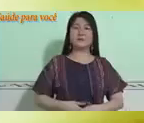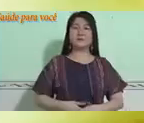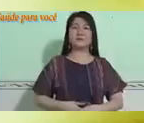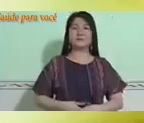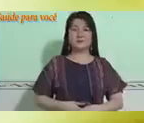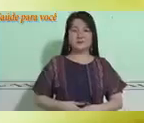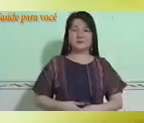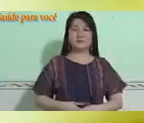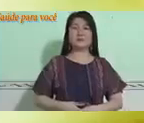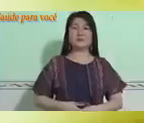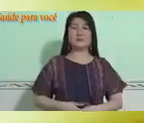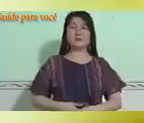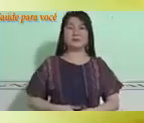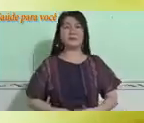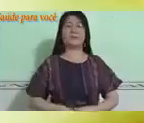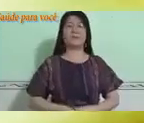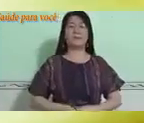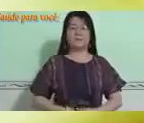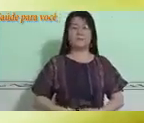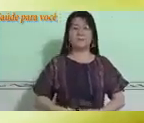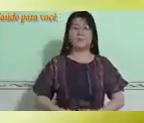LVISULIZAC CEDILHOTIO S1.